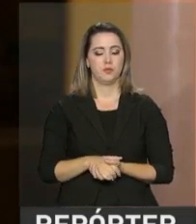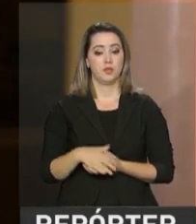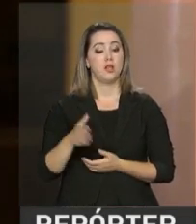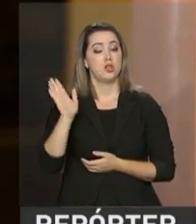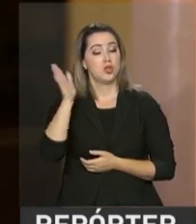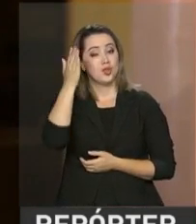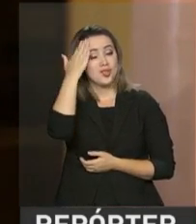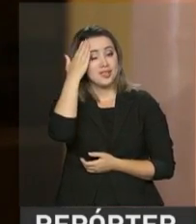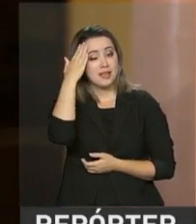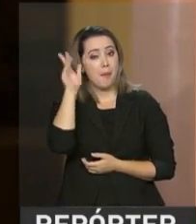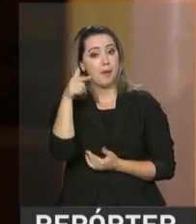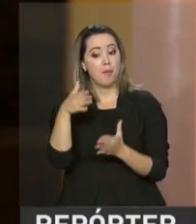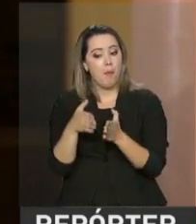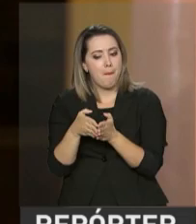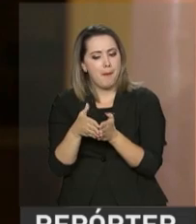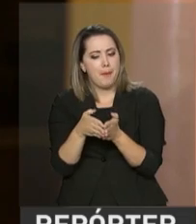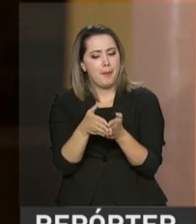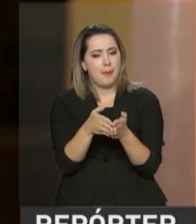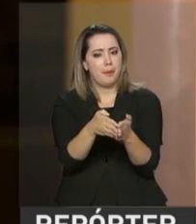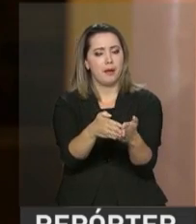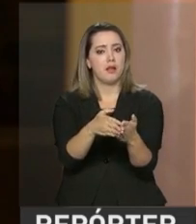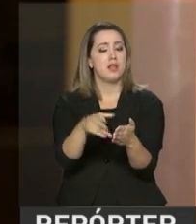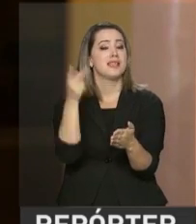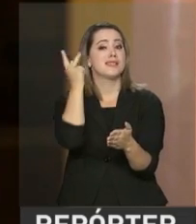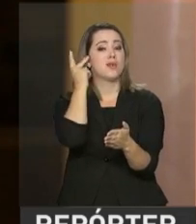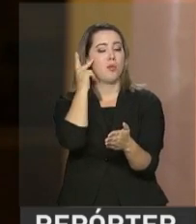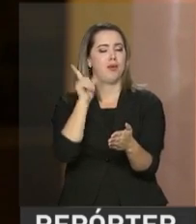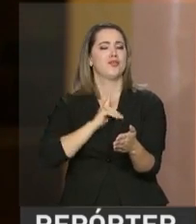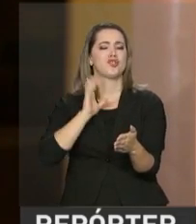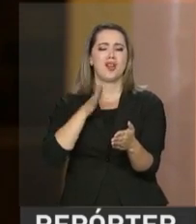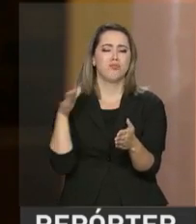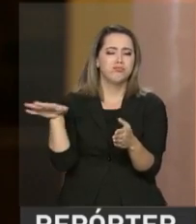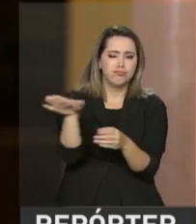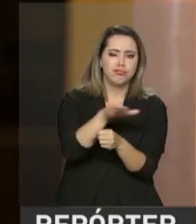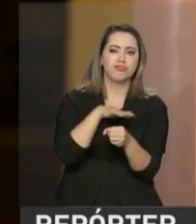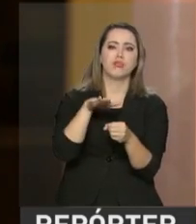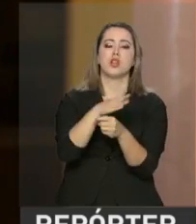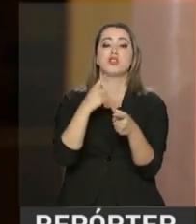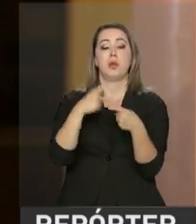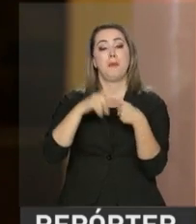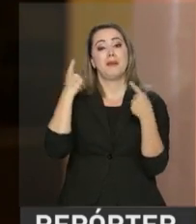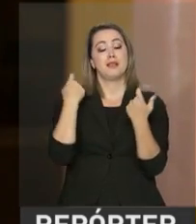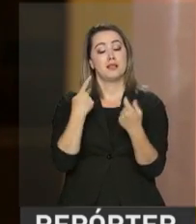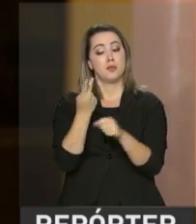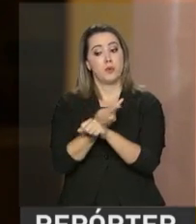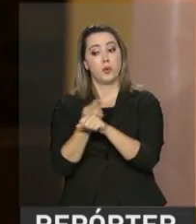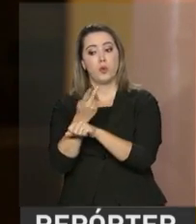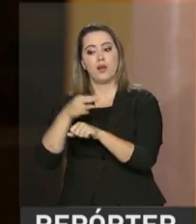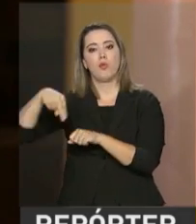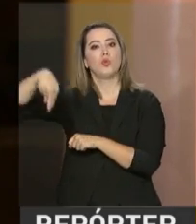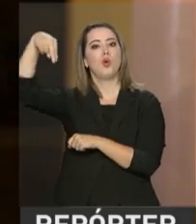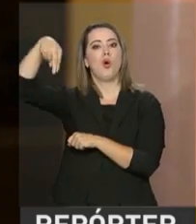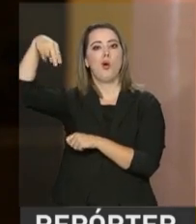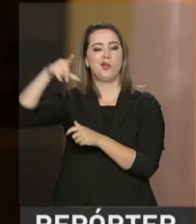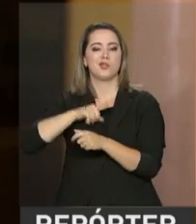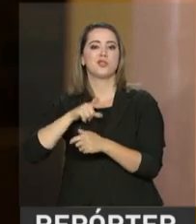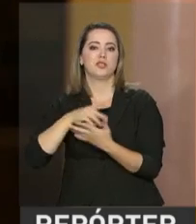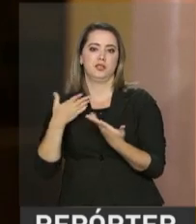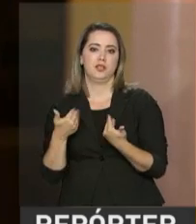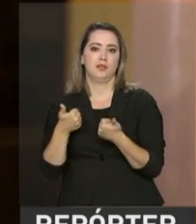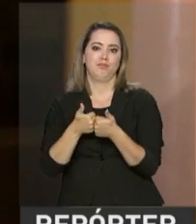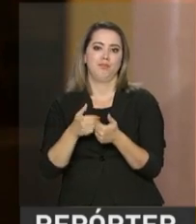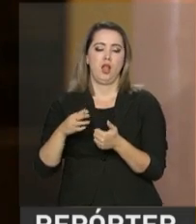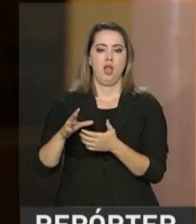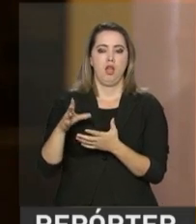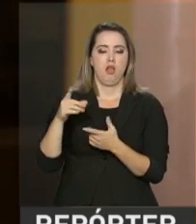de Santos ele tem já alguma saturação, mas há uma alternativa buscada junto ao norte do país, nos portos que compõem o que a gente chama de Arco